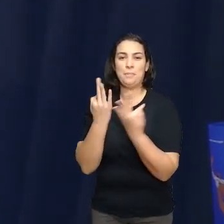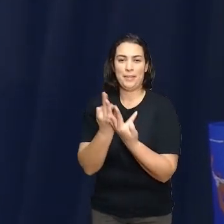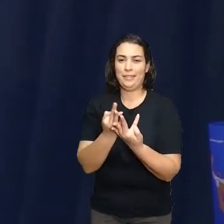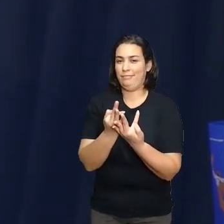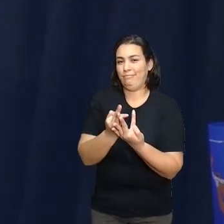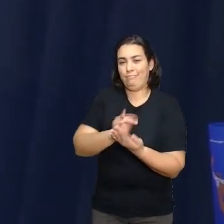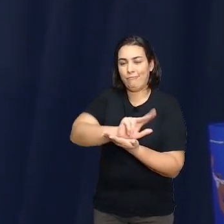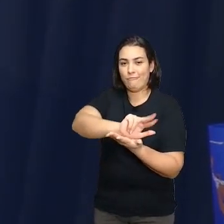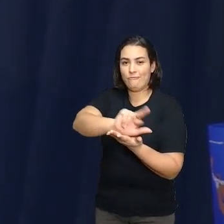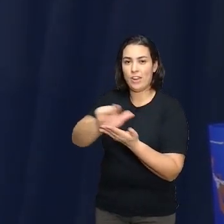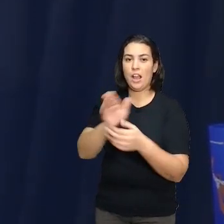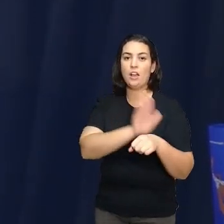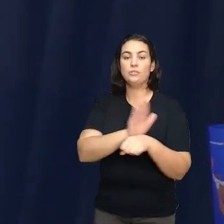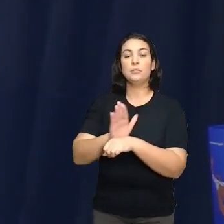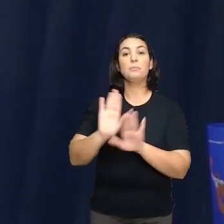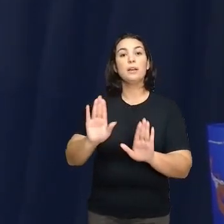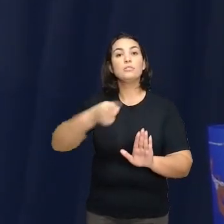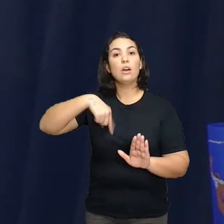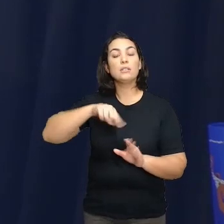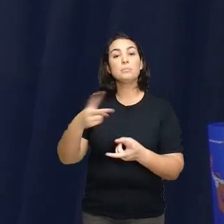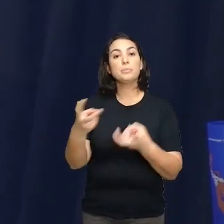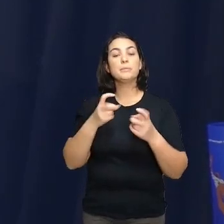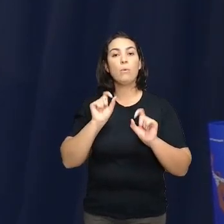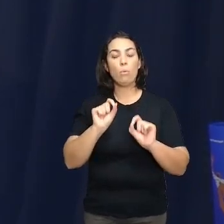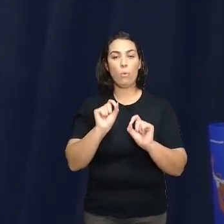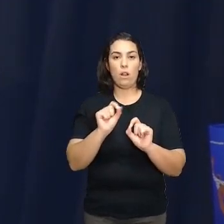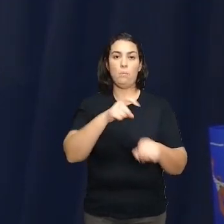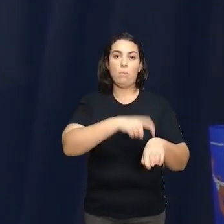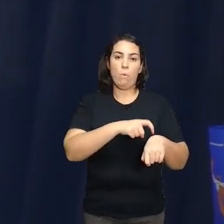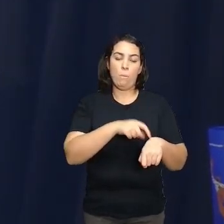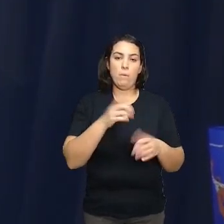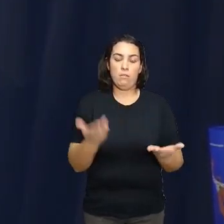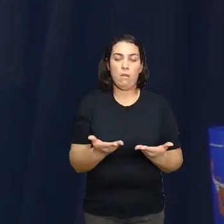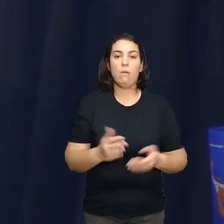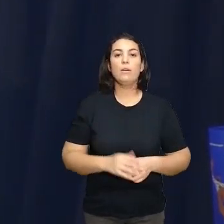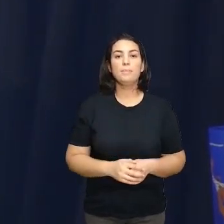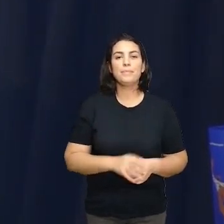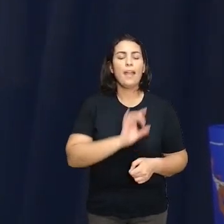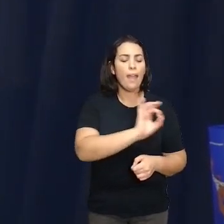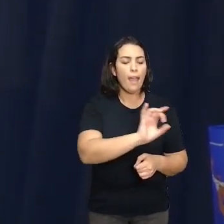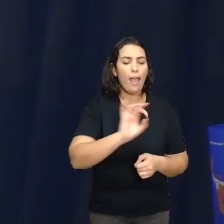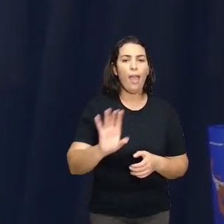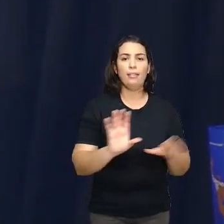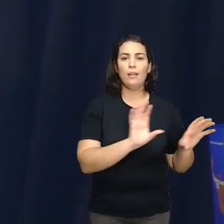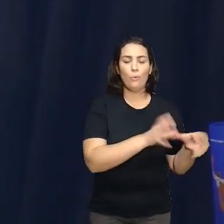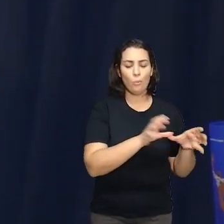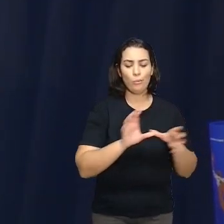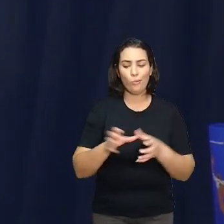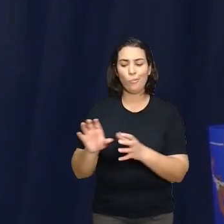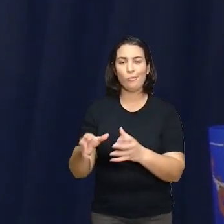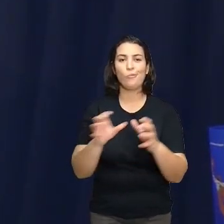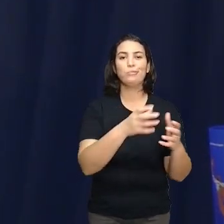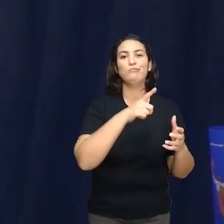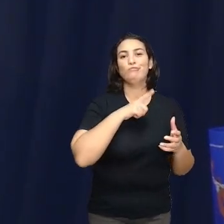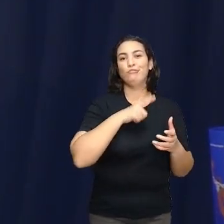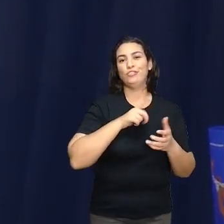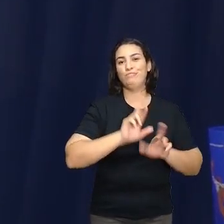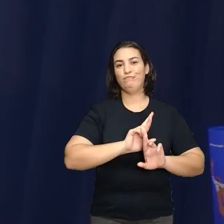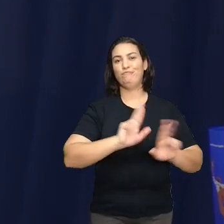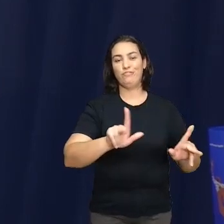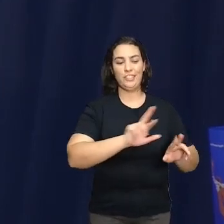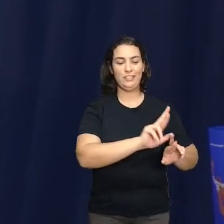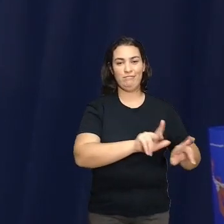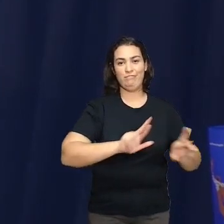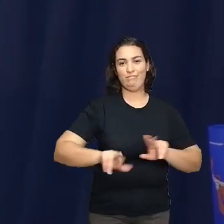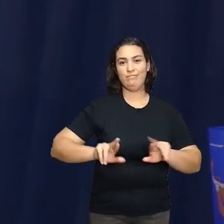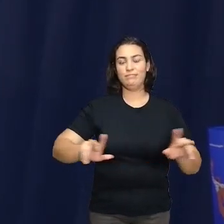pôde observar é que cada unidade, em cada comunidade, tinha suas peculiaridades. E quando a gente fala